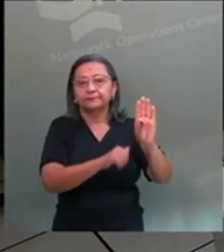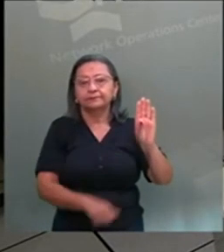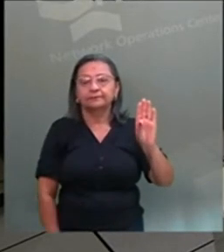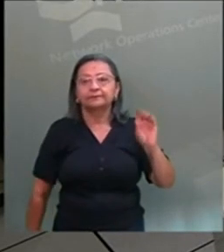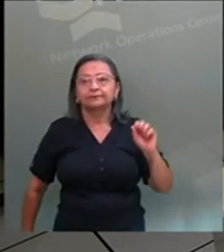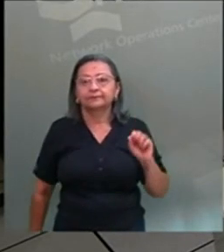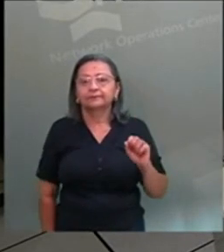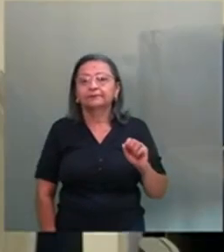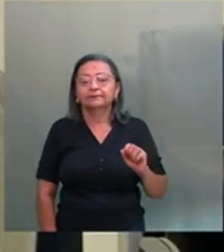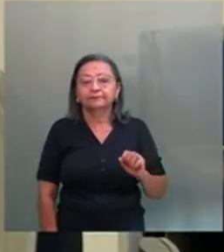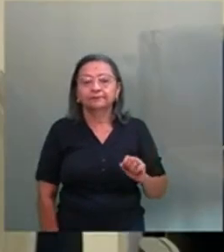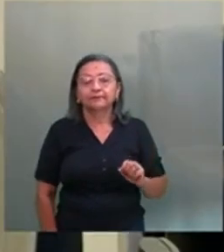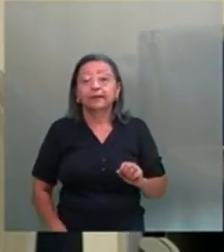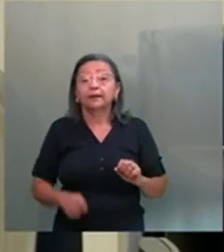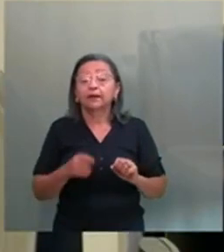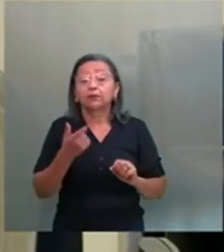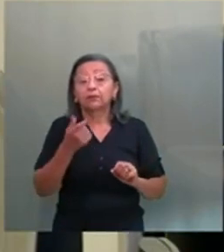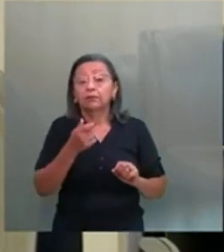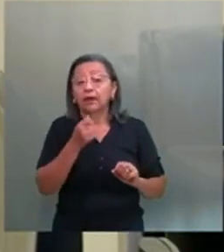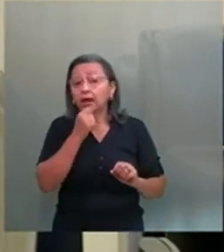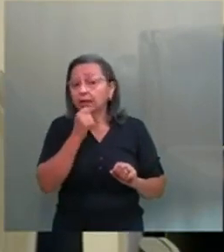Bem, assim que ela retornar,